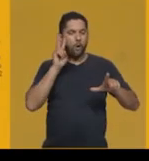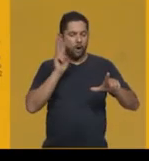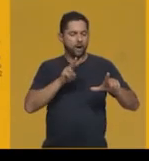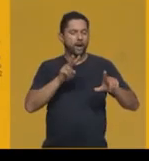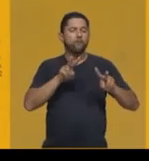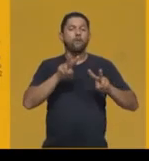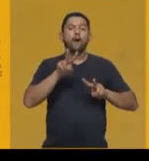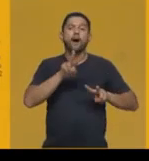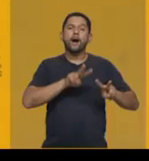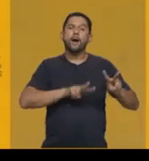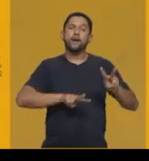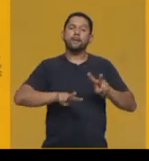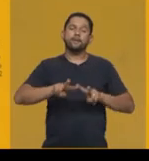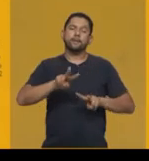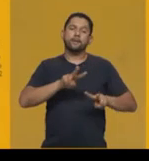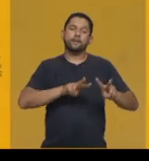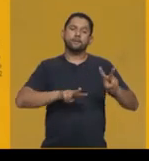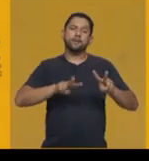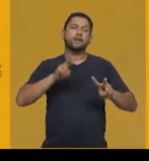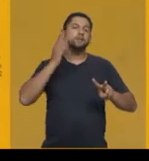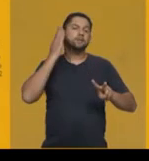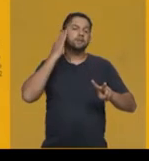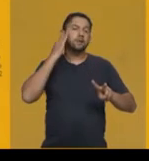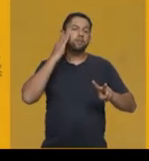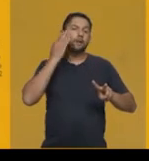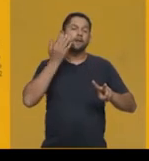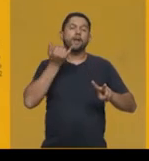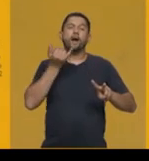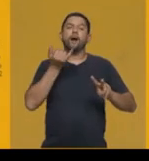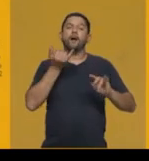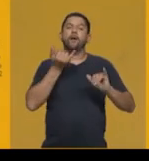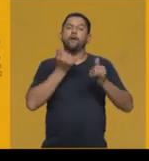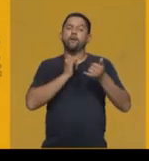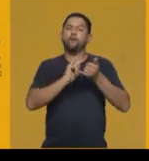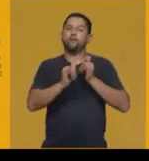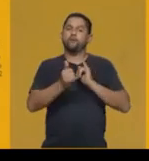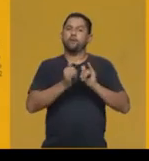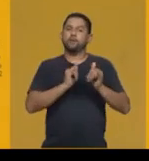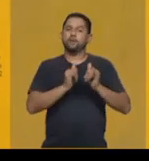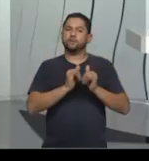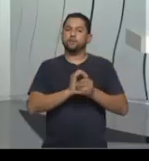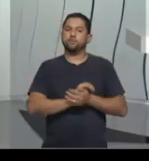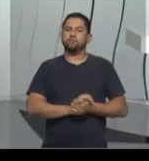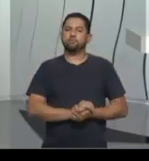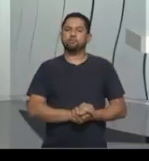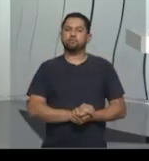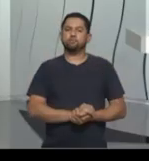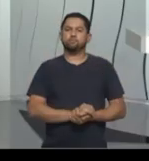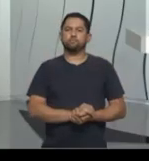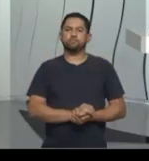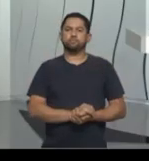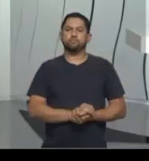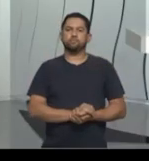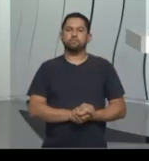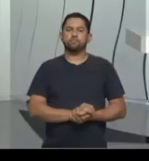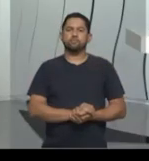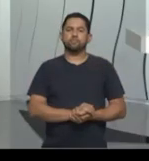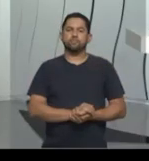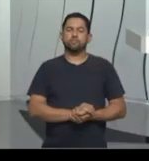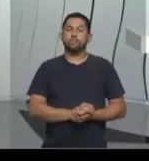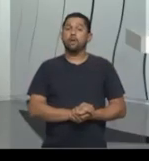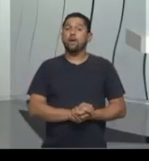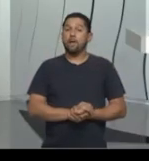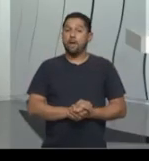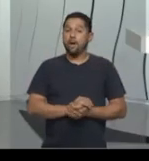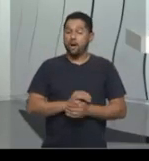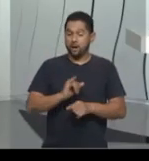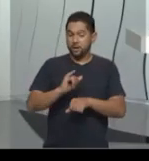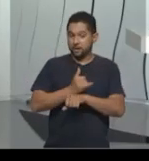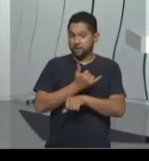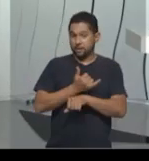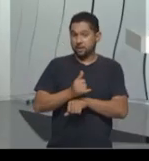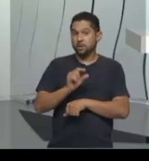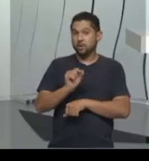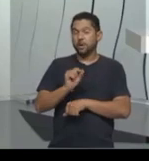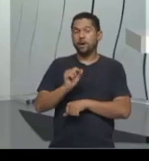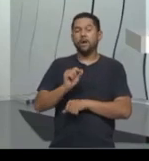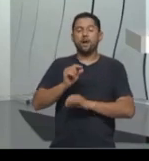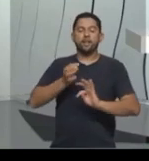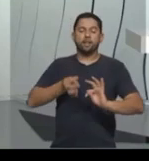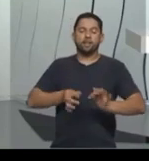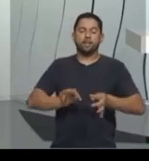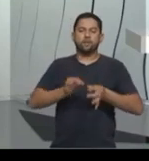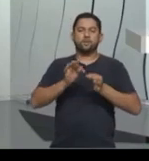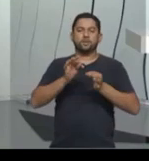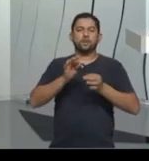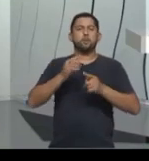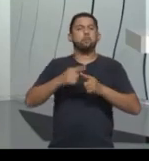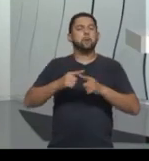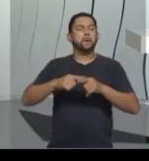imagem e trazer esses estudos. Então, isso é uma questão de pesquisa. E aí a tecnologia sempre ao nosso favor, porque ela vai ser muito